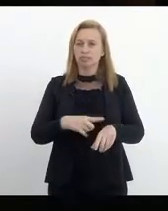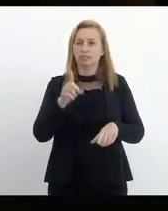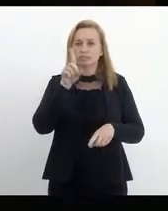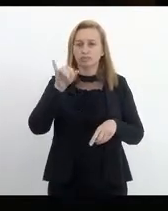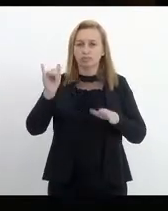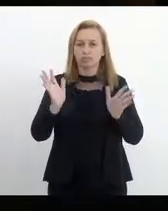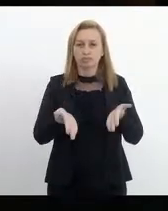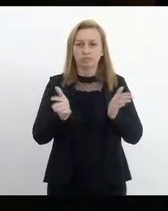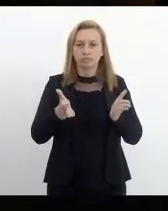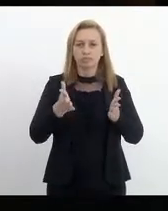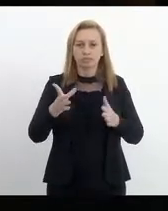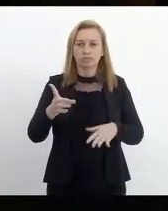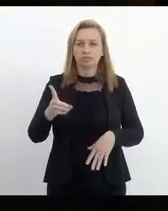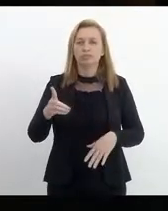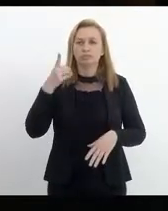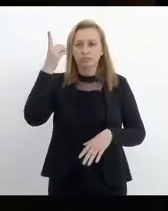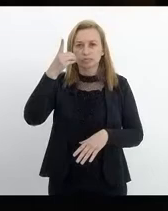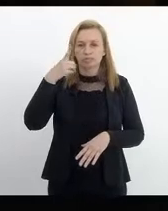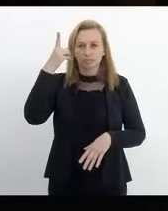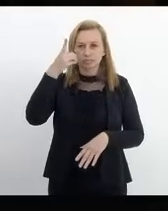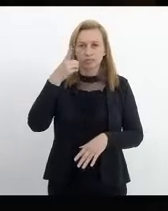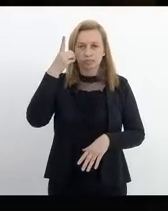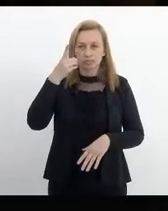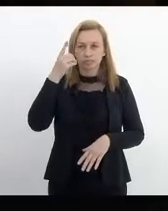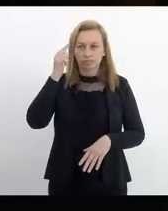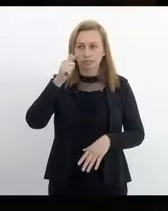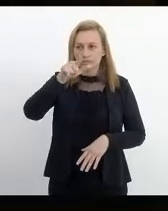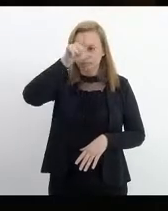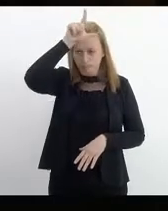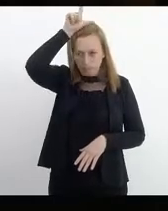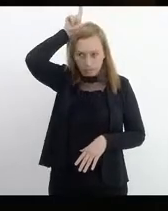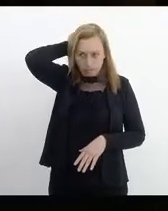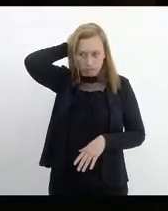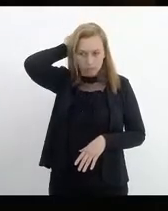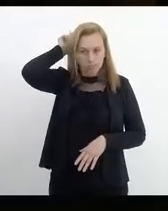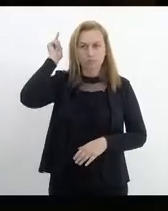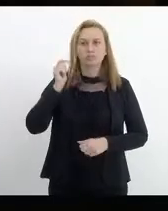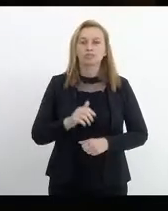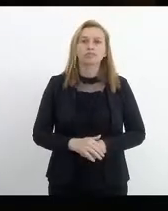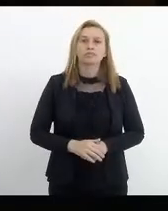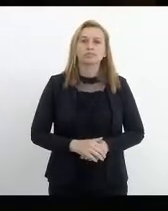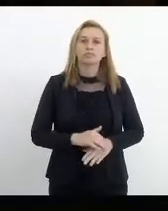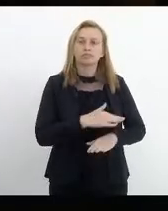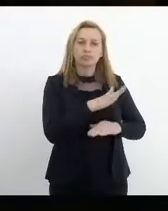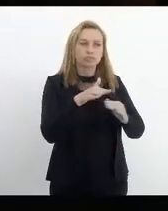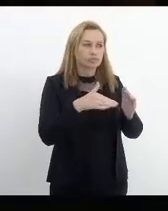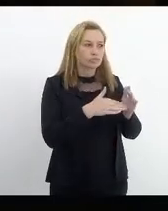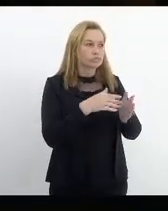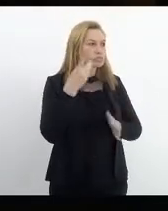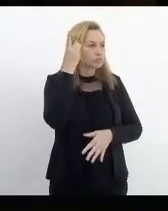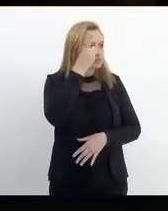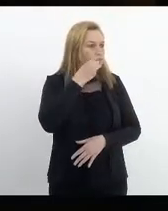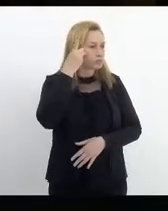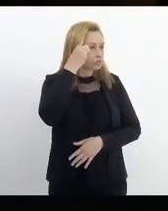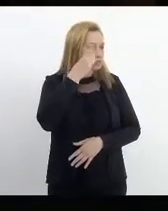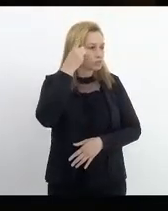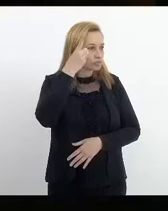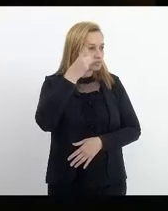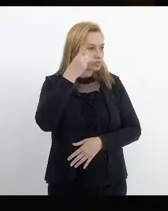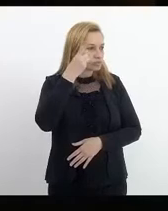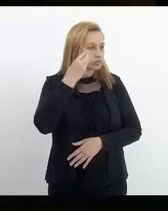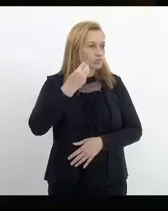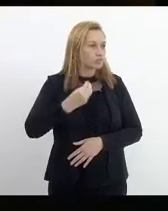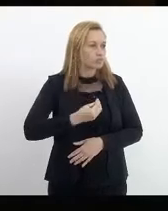Nobre Deputado Luiz Paulo Corrêa da Rocha as senhoras deputadas presente senhores